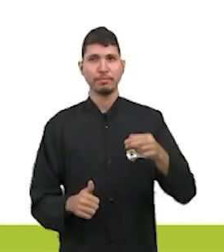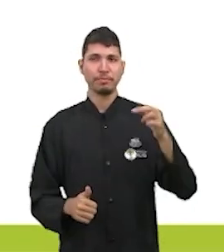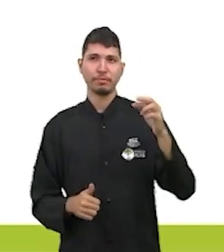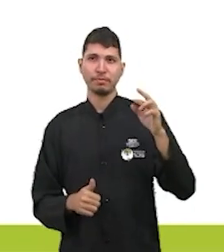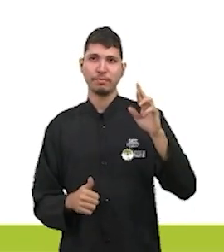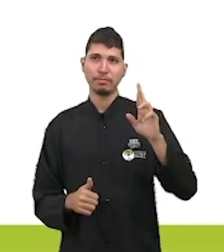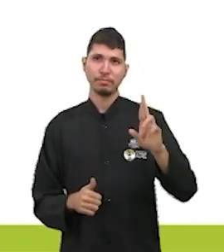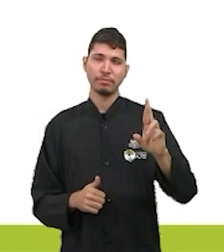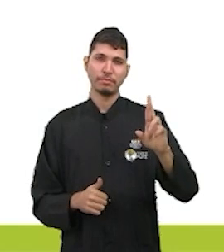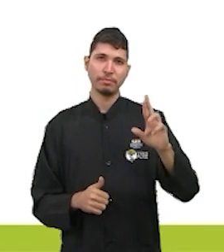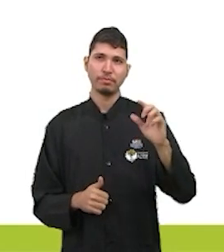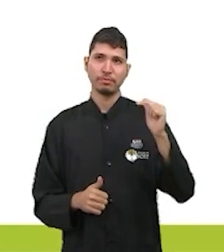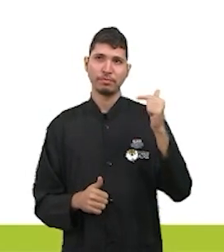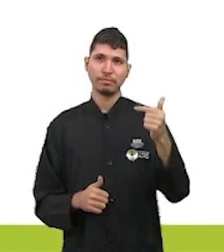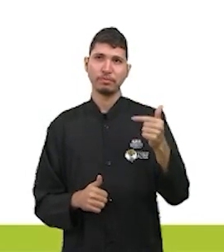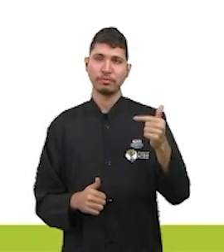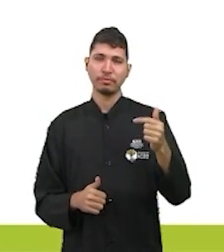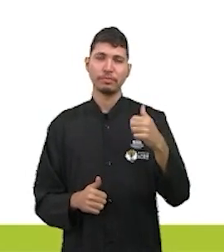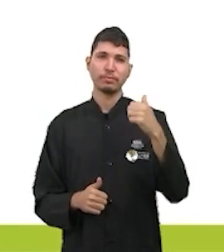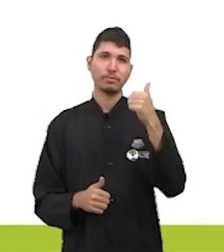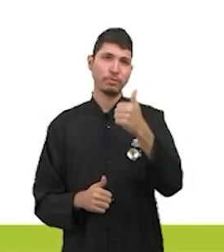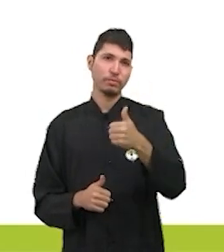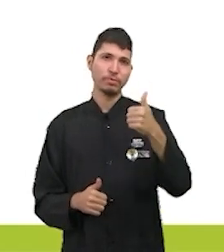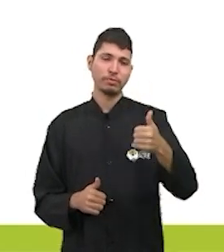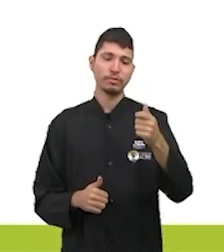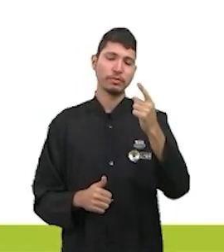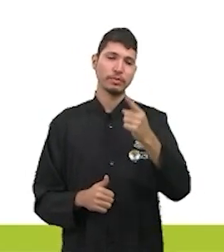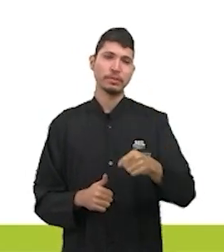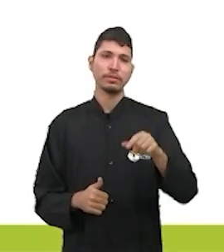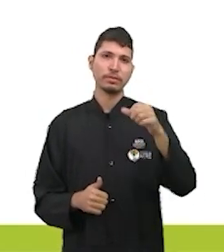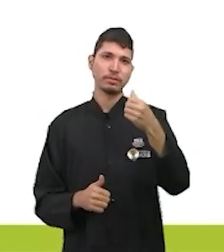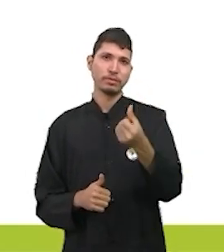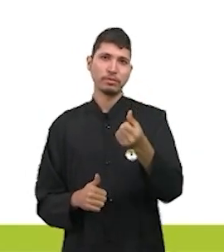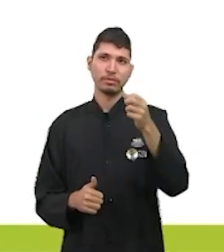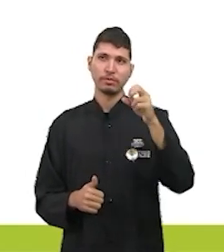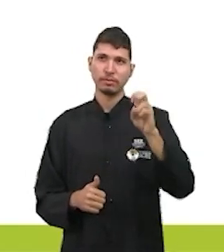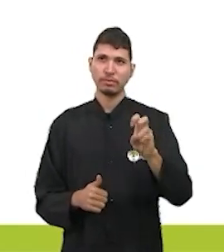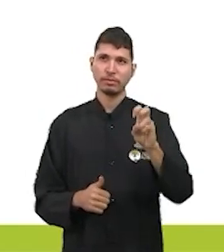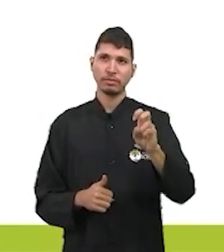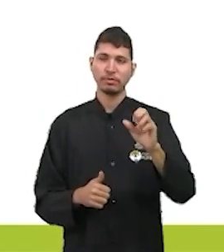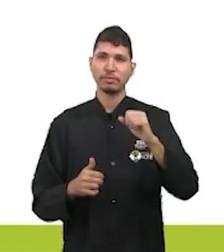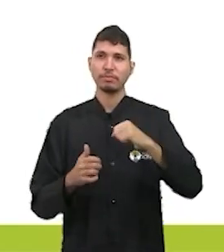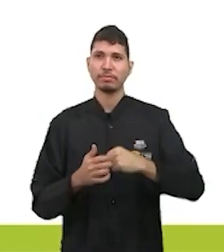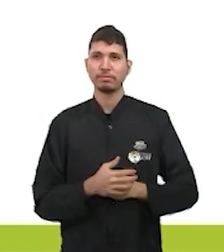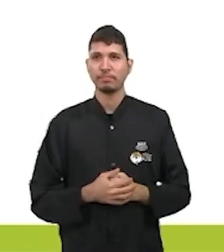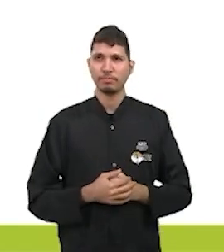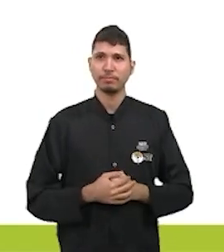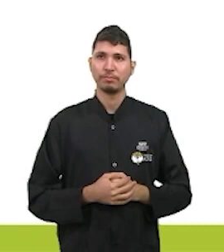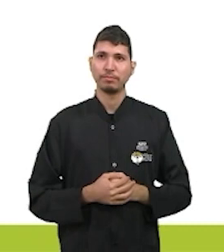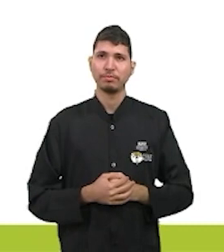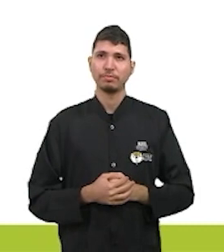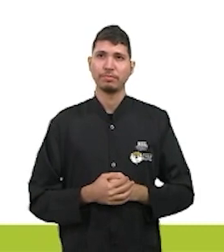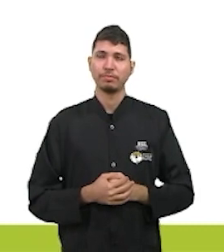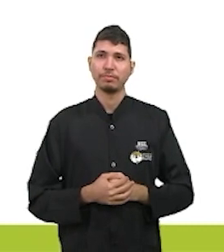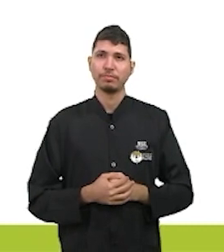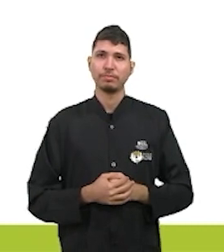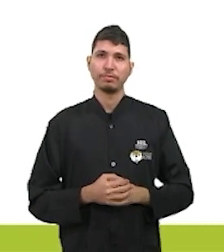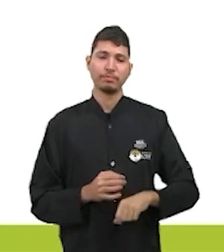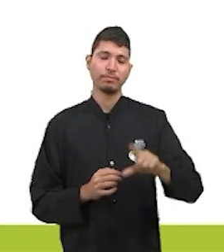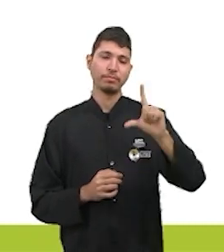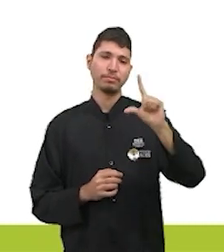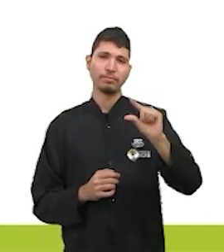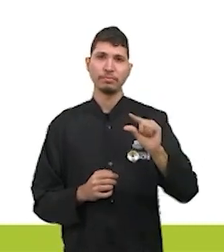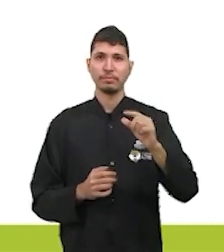11,75, que é menor. Aí eu coloquei ali, ó, R3, que 27, né? E é menor.